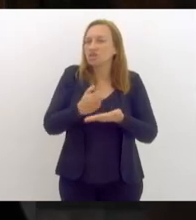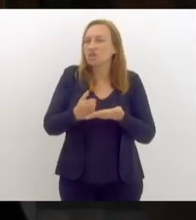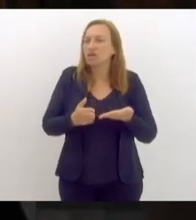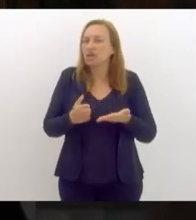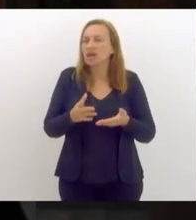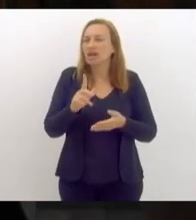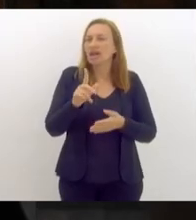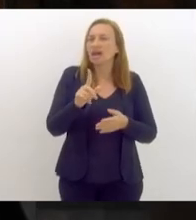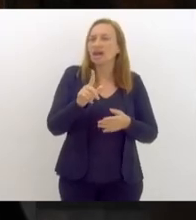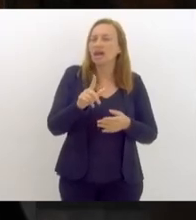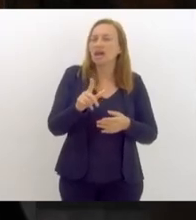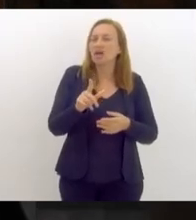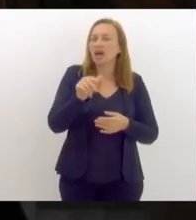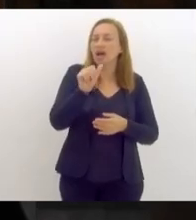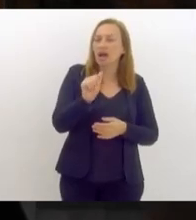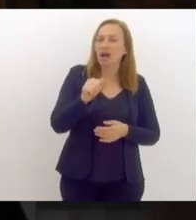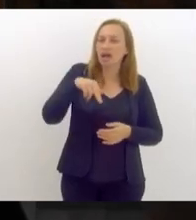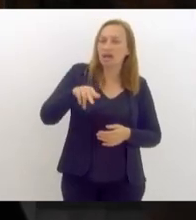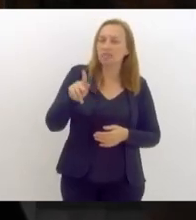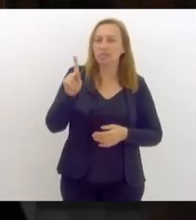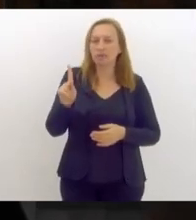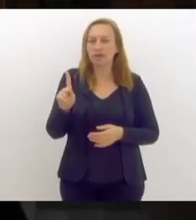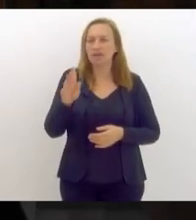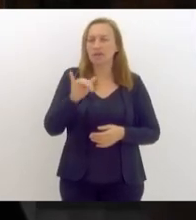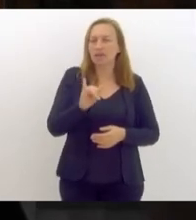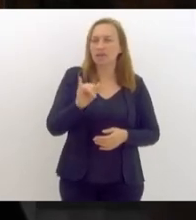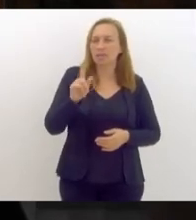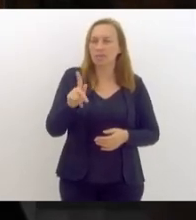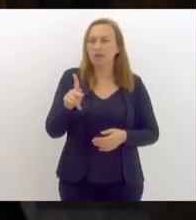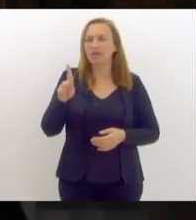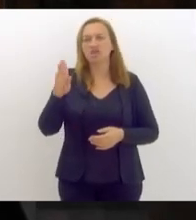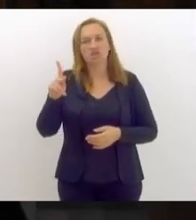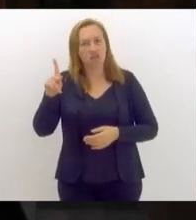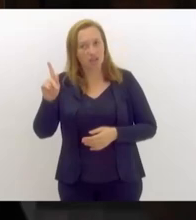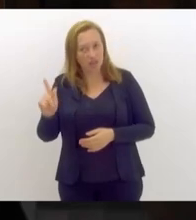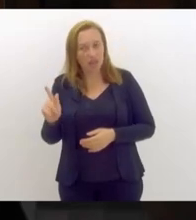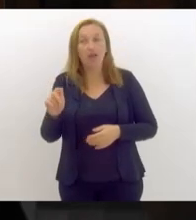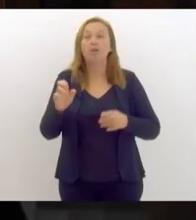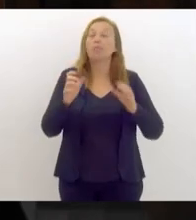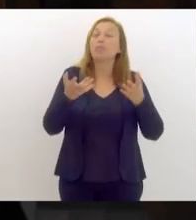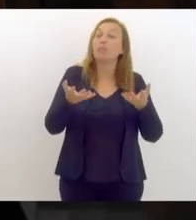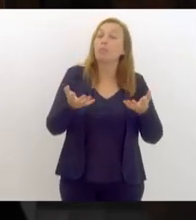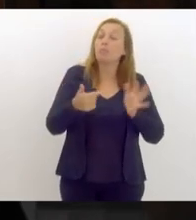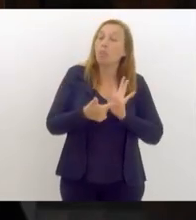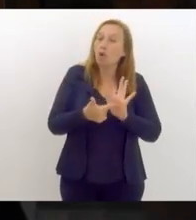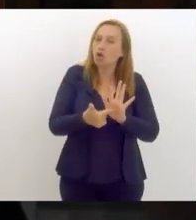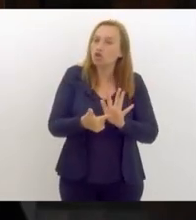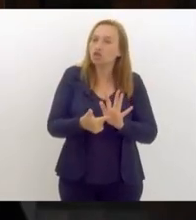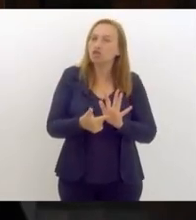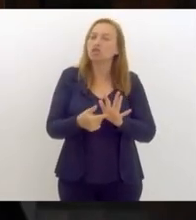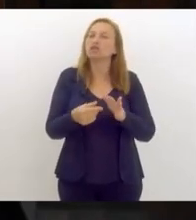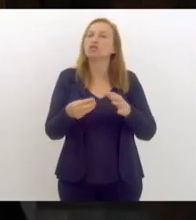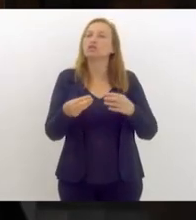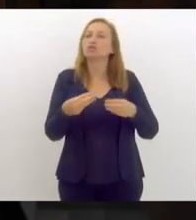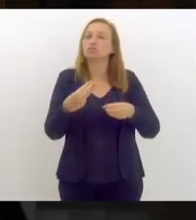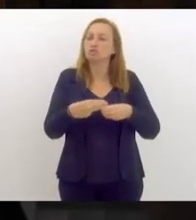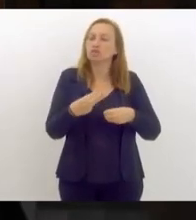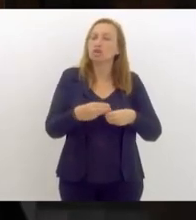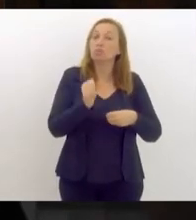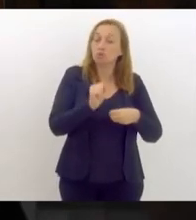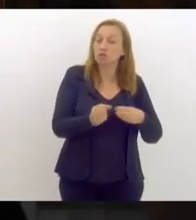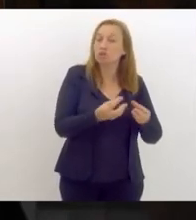imaginárias traçadas pela NP pelo IBGE elas indicam os municípios que poderiam ser afetados